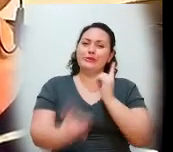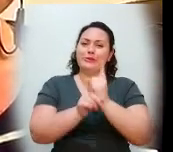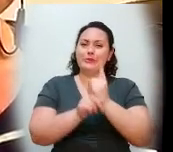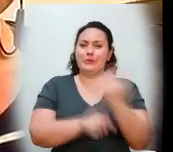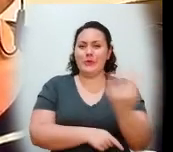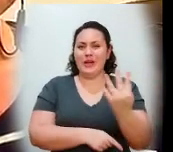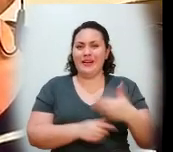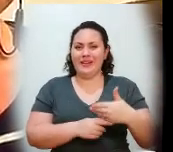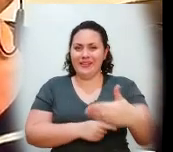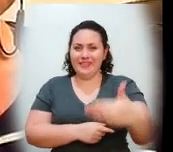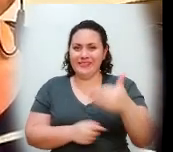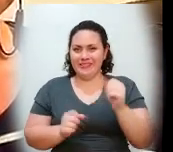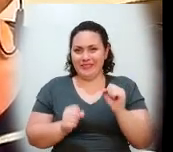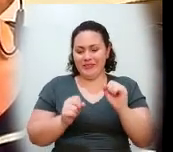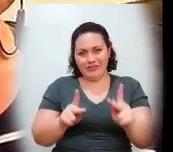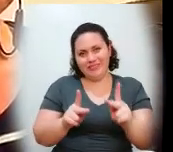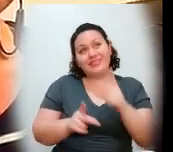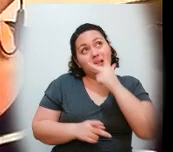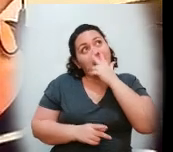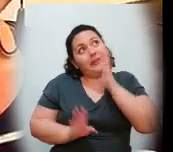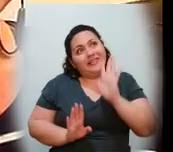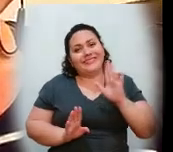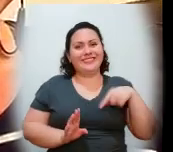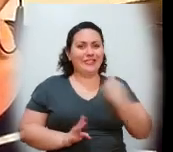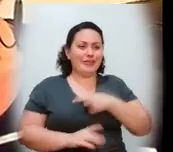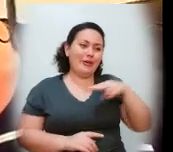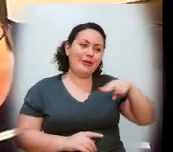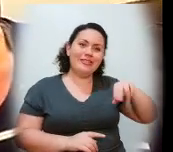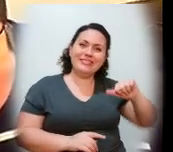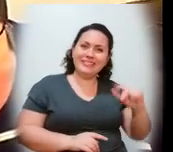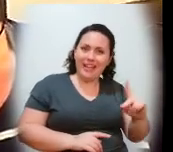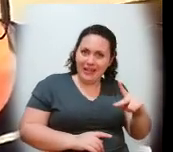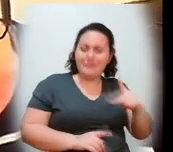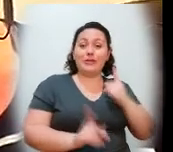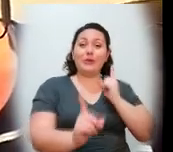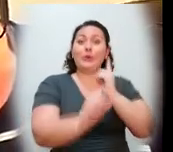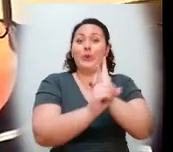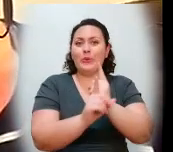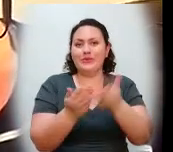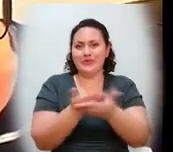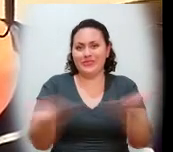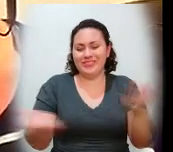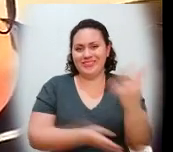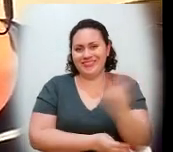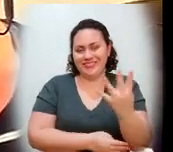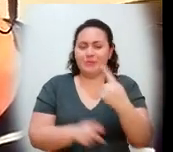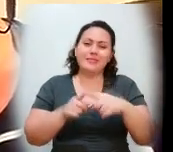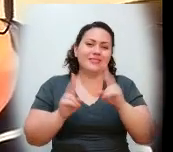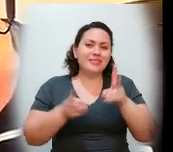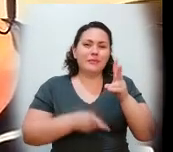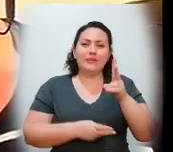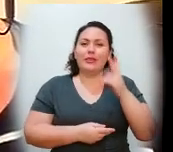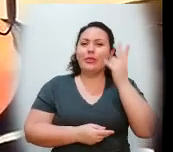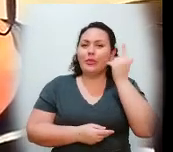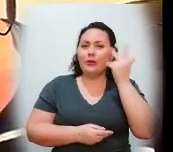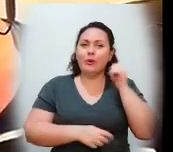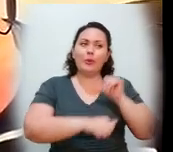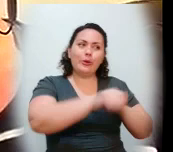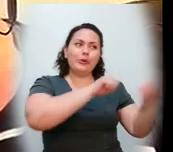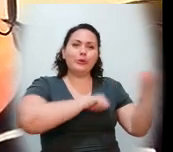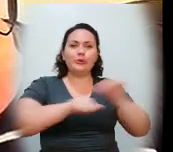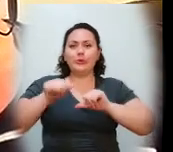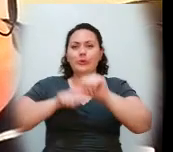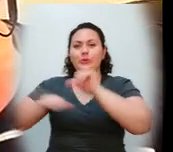então, né? Modo de dizer, o NAP encontra com vocês quarta, porque normalmente a gente Sim, faz um rodízio do